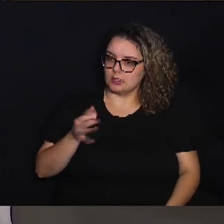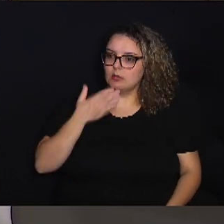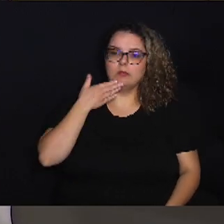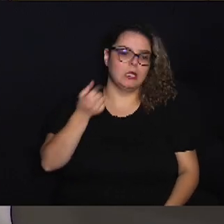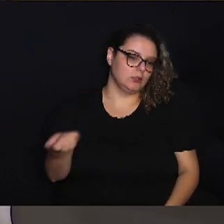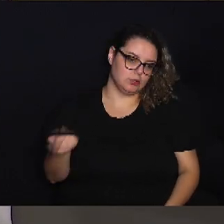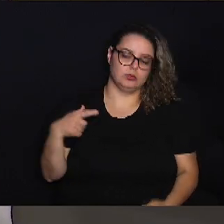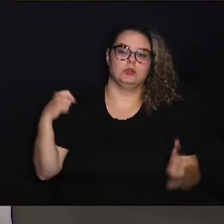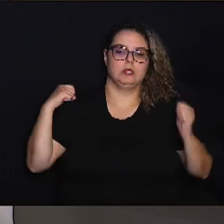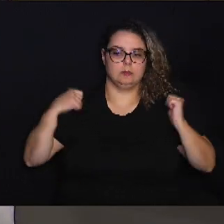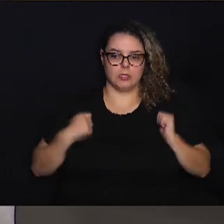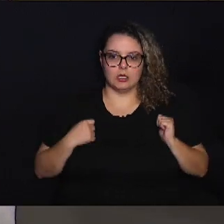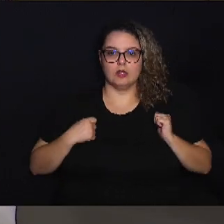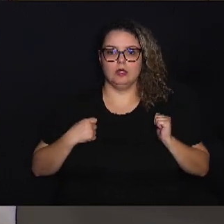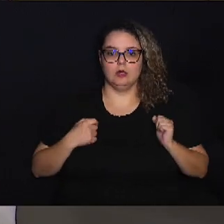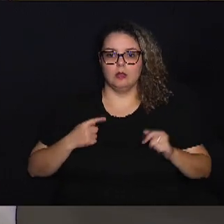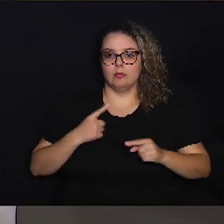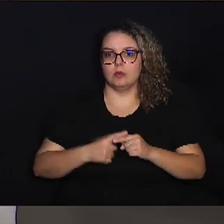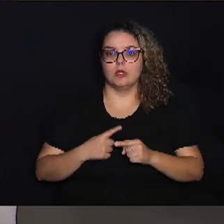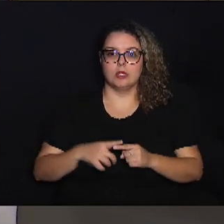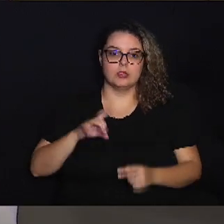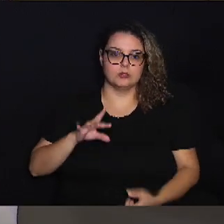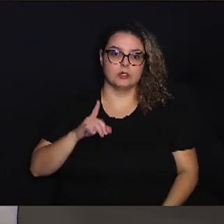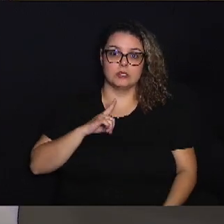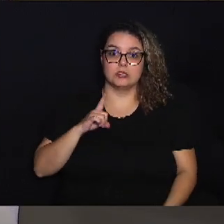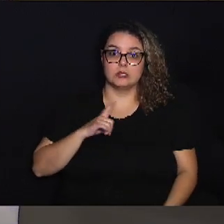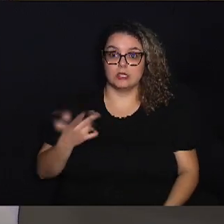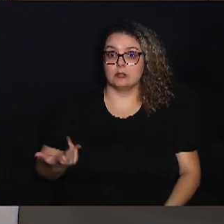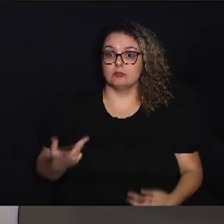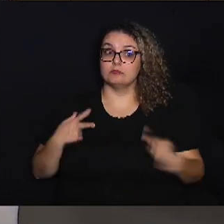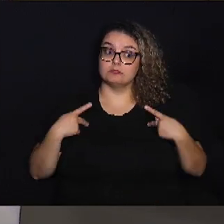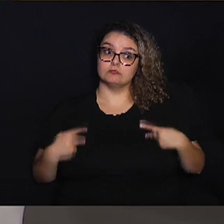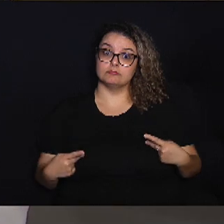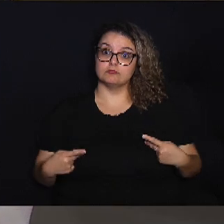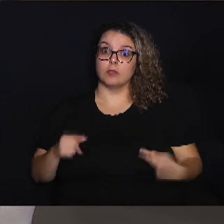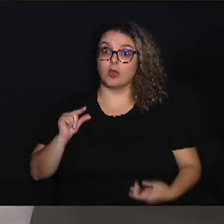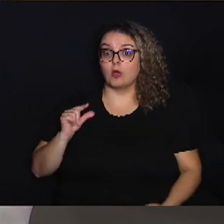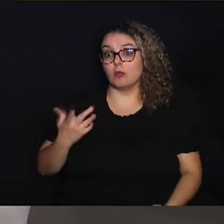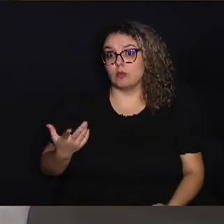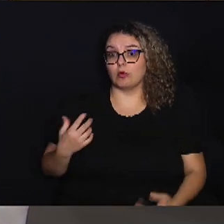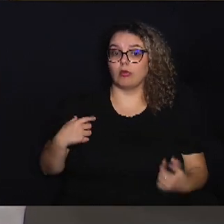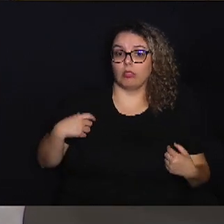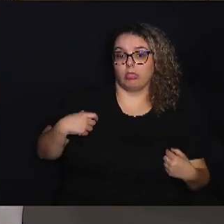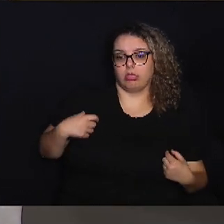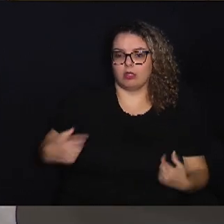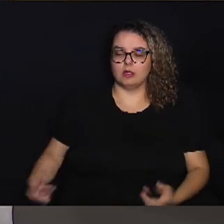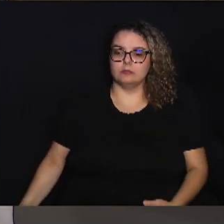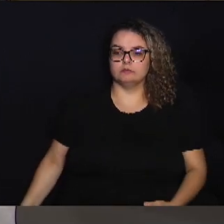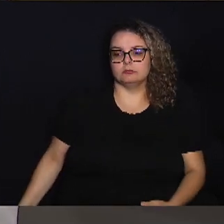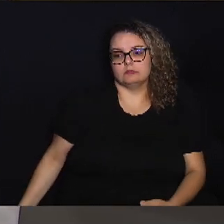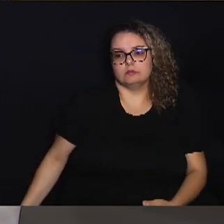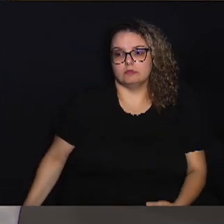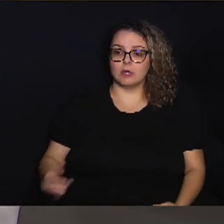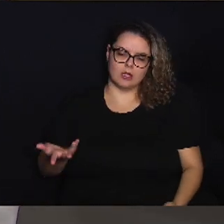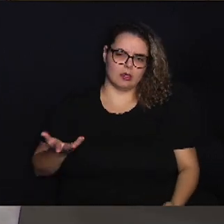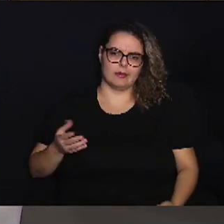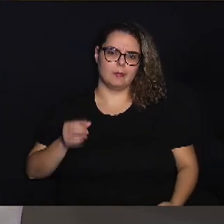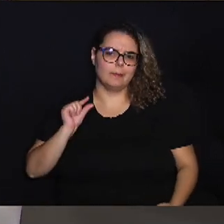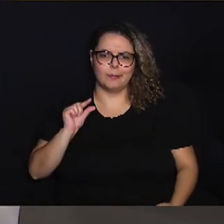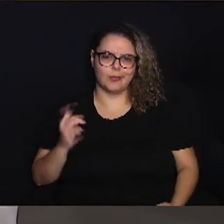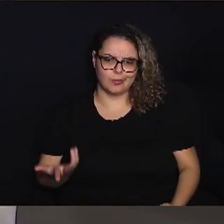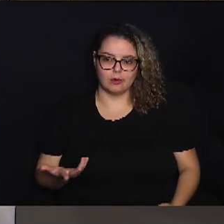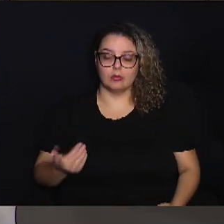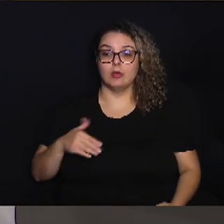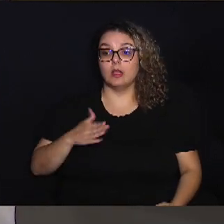melhores porque você só vai ter aí, no caso, uma posição um pouco torta do corpo para puxar a rodinha, mas é algo muito